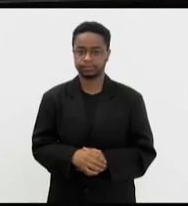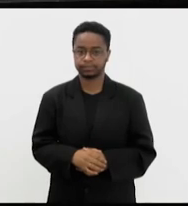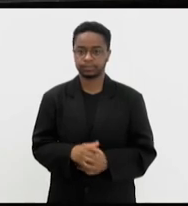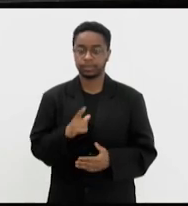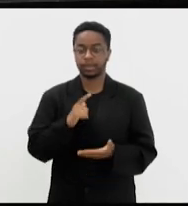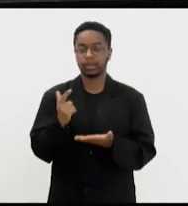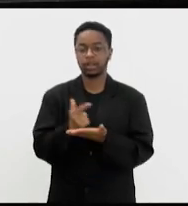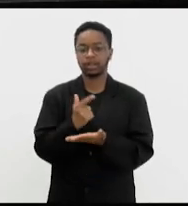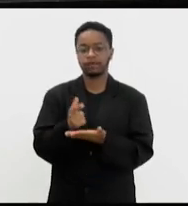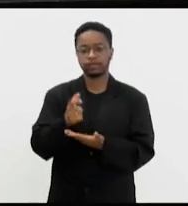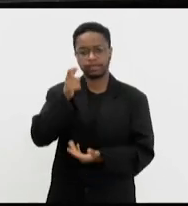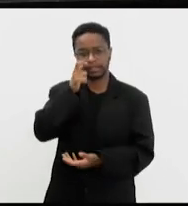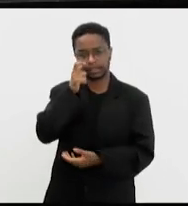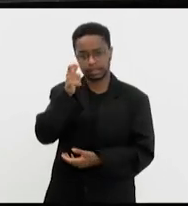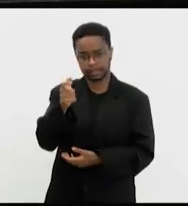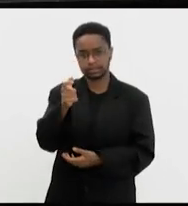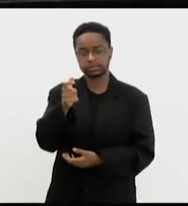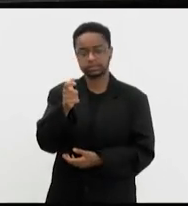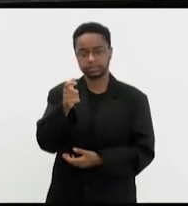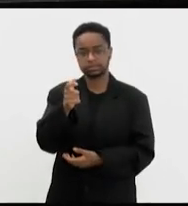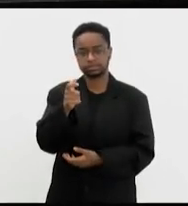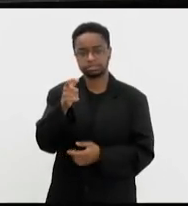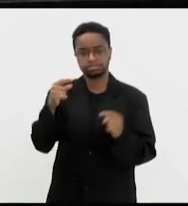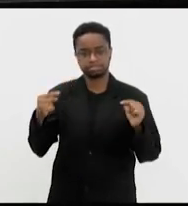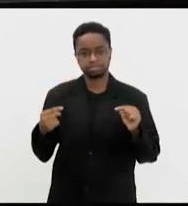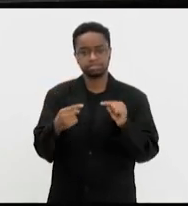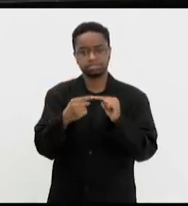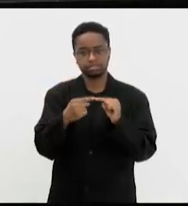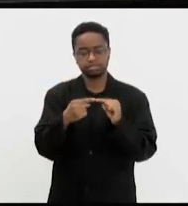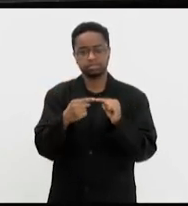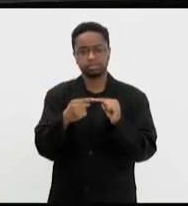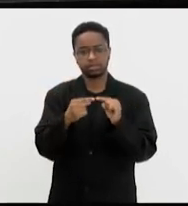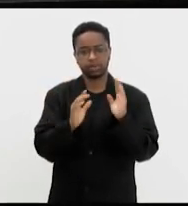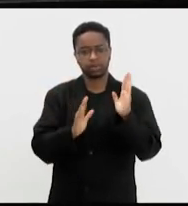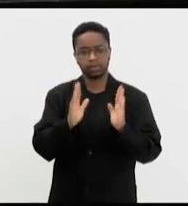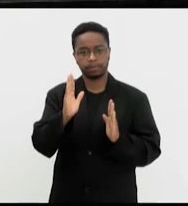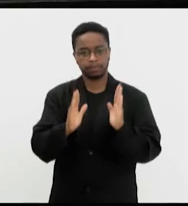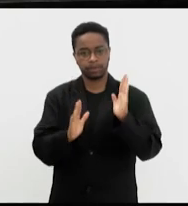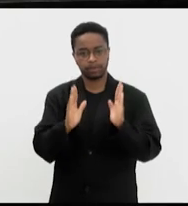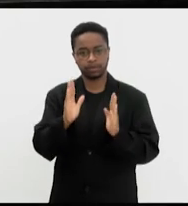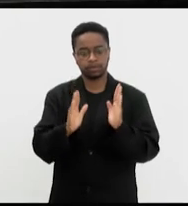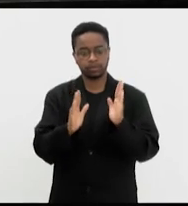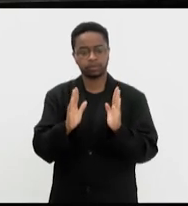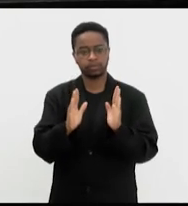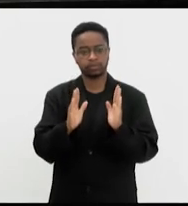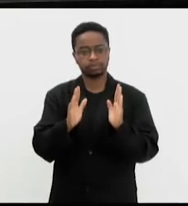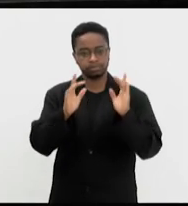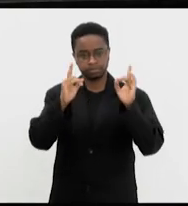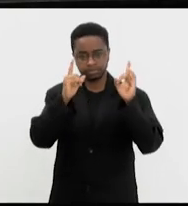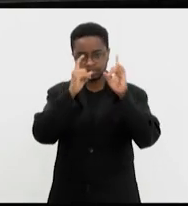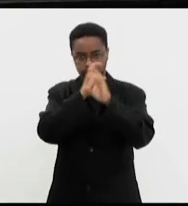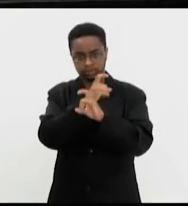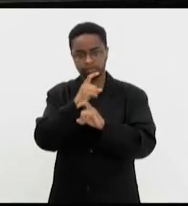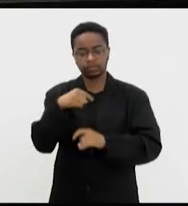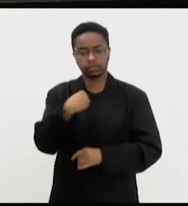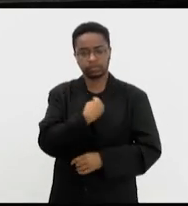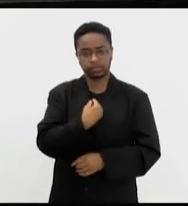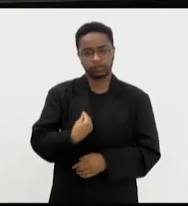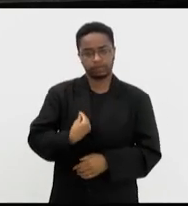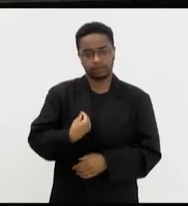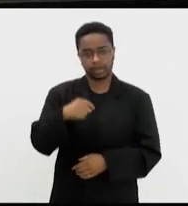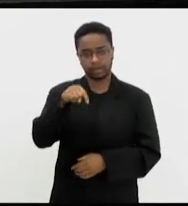livro interessantíssimo que tem muito a ver com esse período turbulento pelo qual passa o